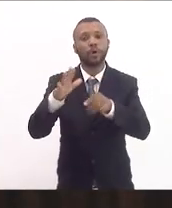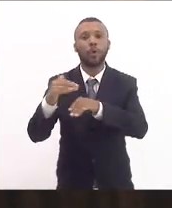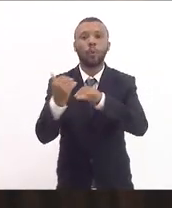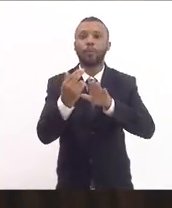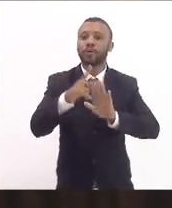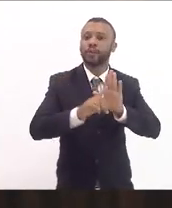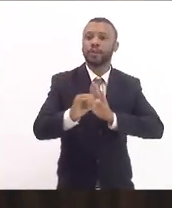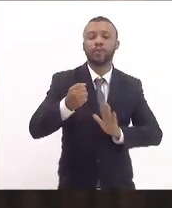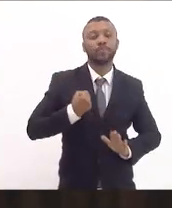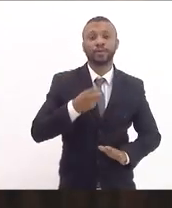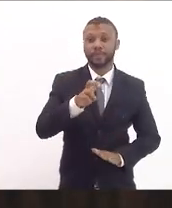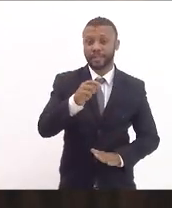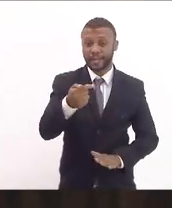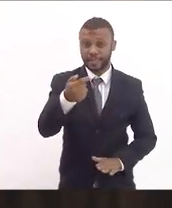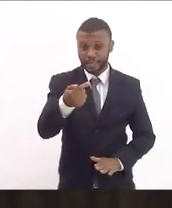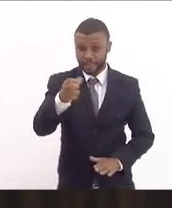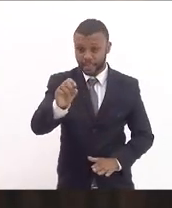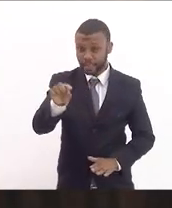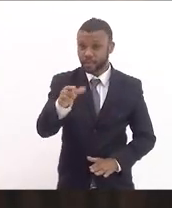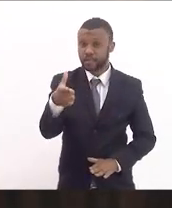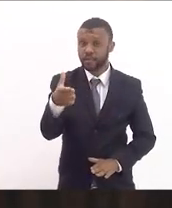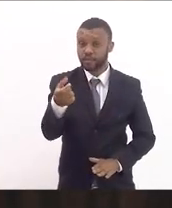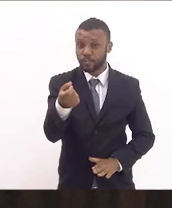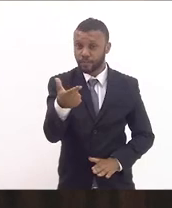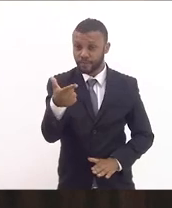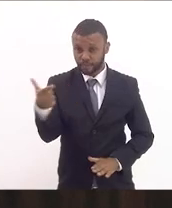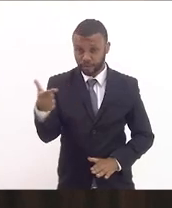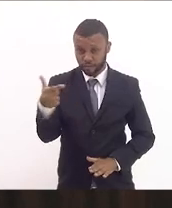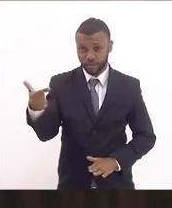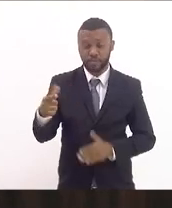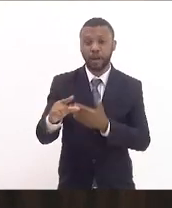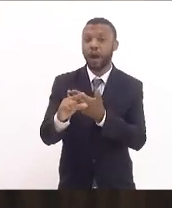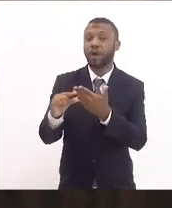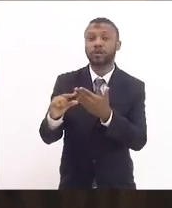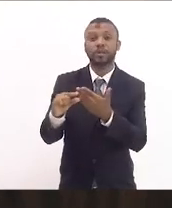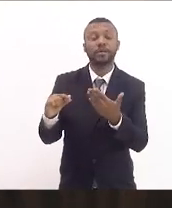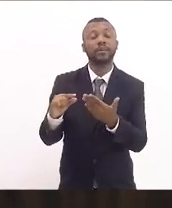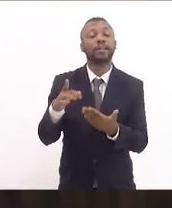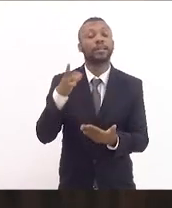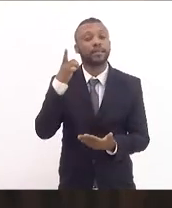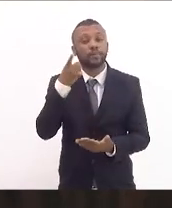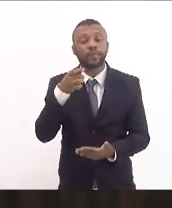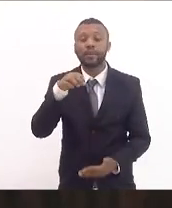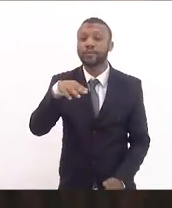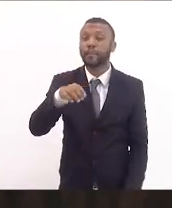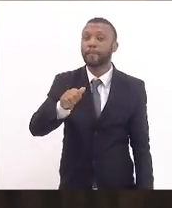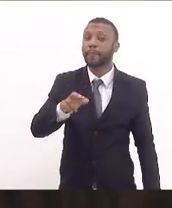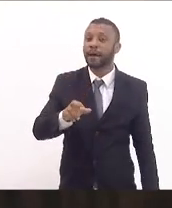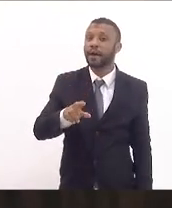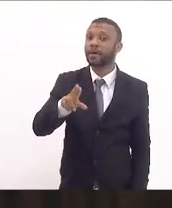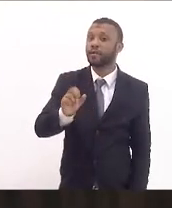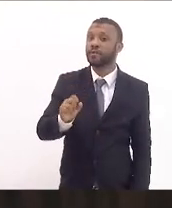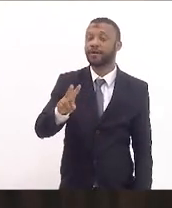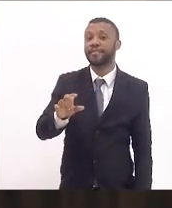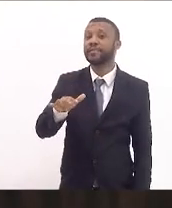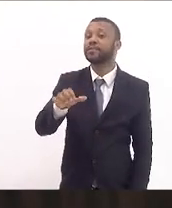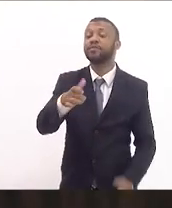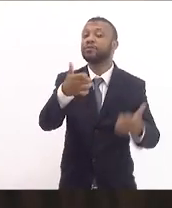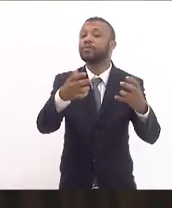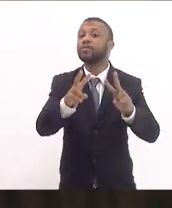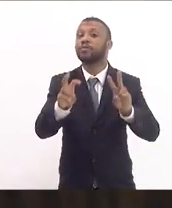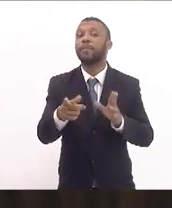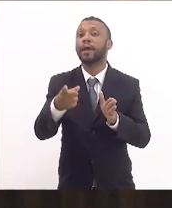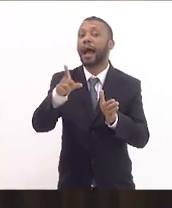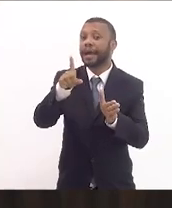projeto de lei 5770 de 22 de autoria do Deputado Marcus Vinicius dispõe sobre a isenção